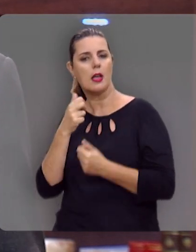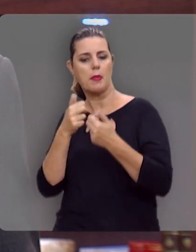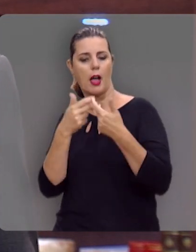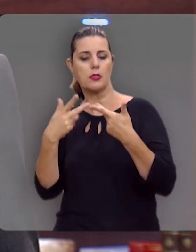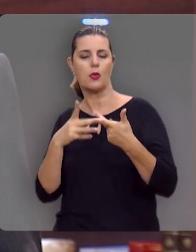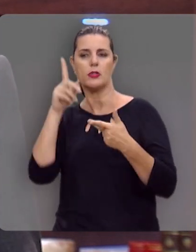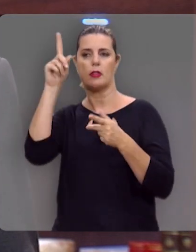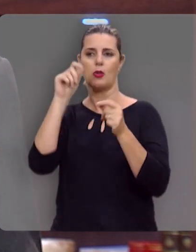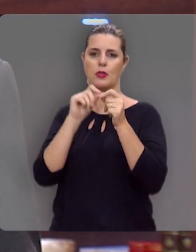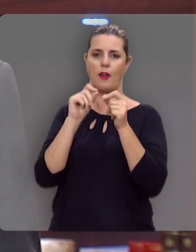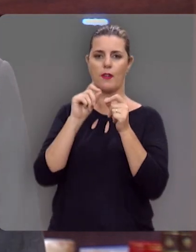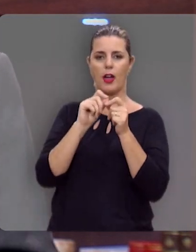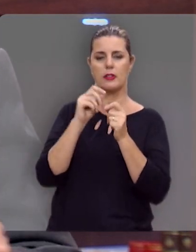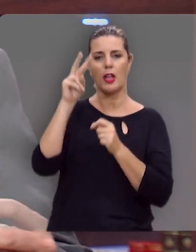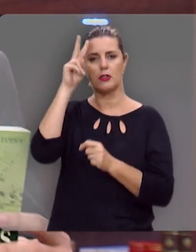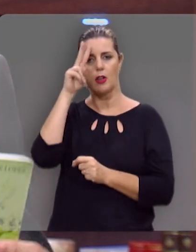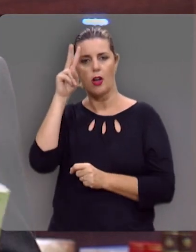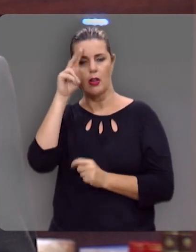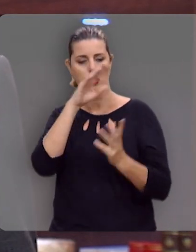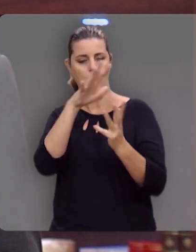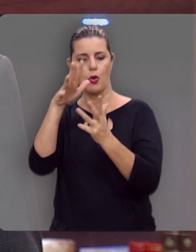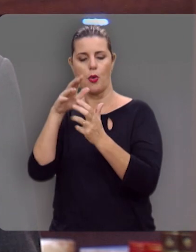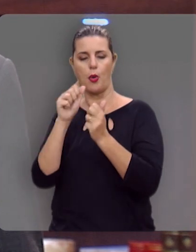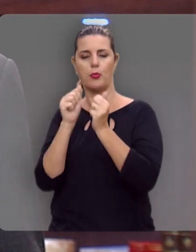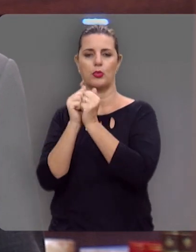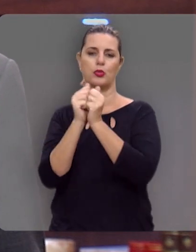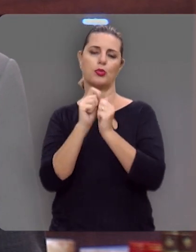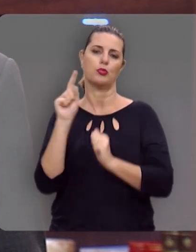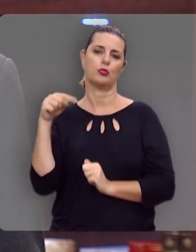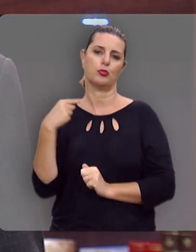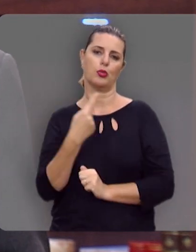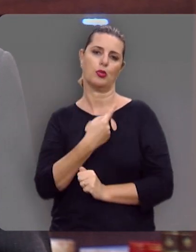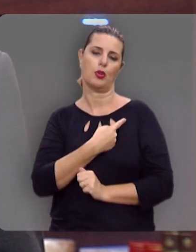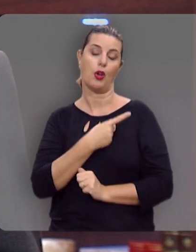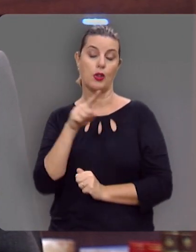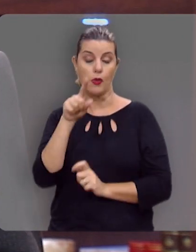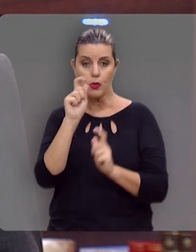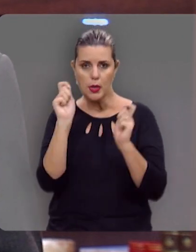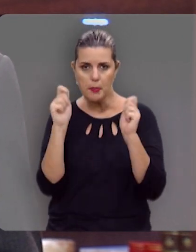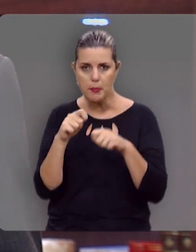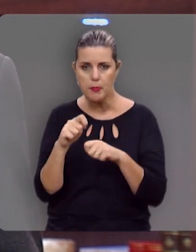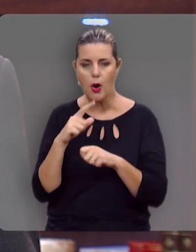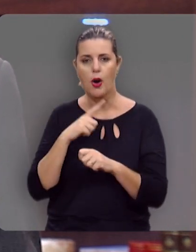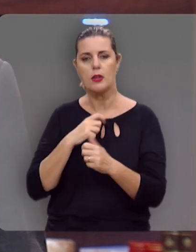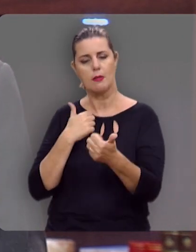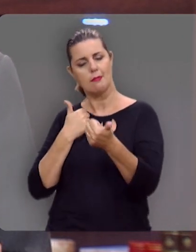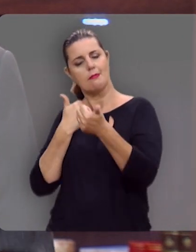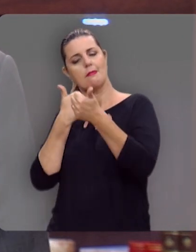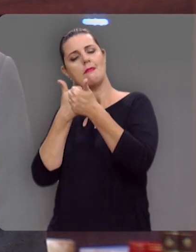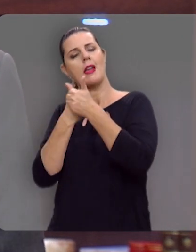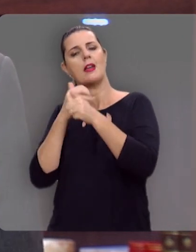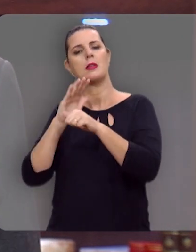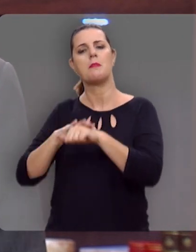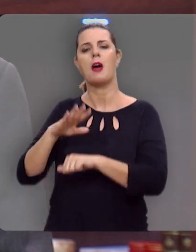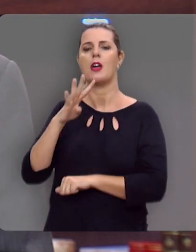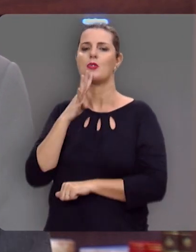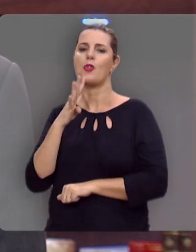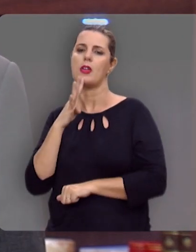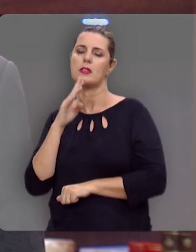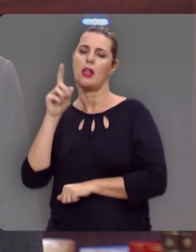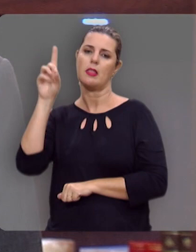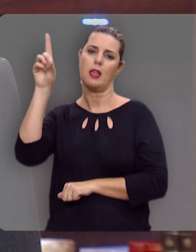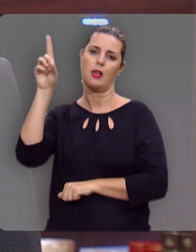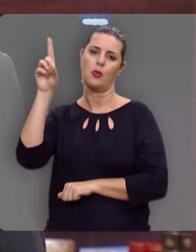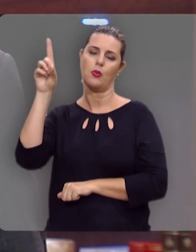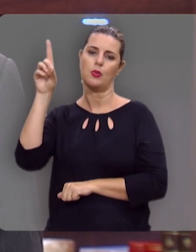perceber aquilo que Ele está fazendo na história, no mundo ao nosso redor. E com isso você vai poder se aproximar mais, conhecer